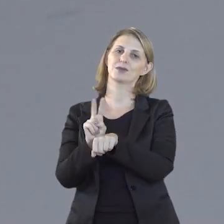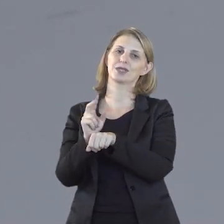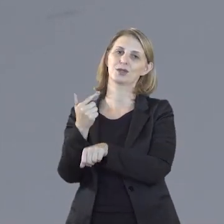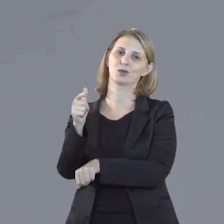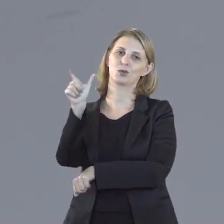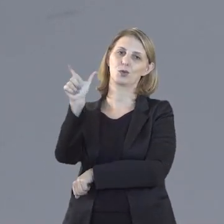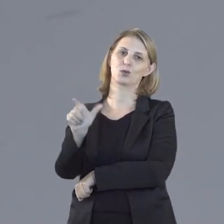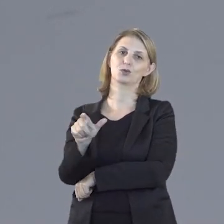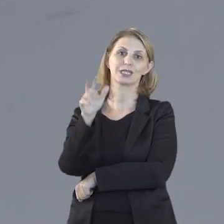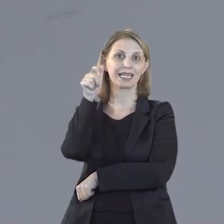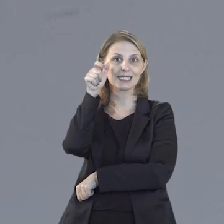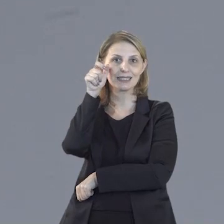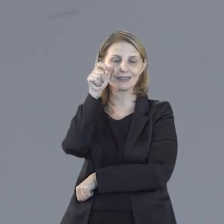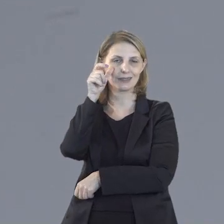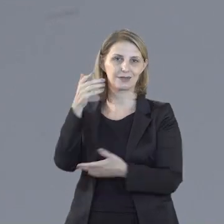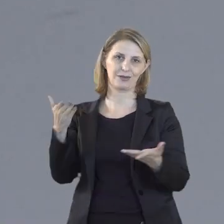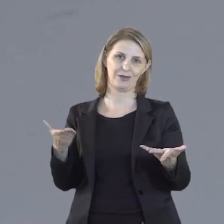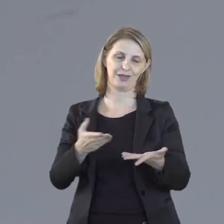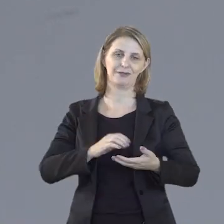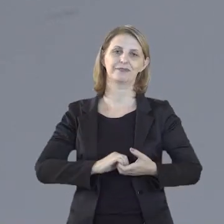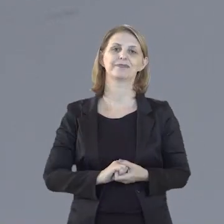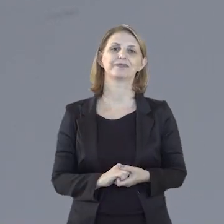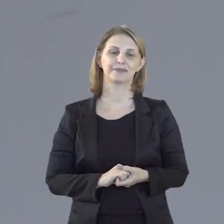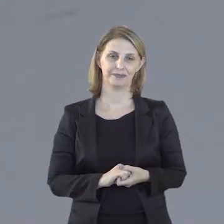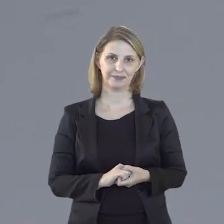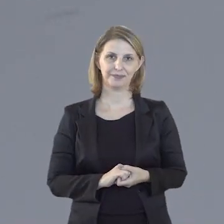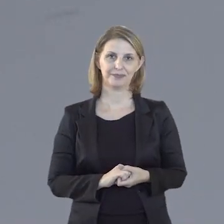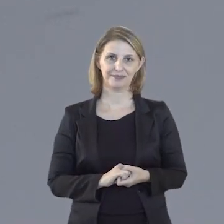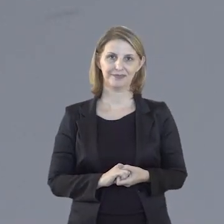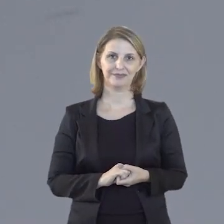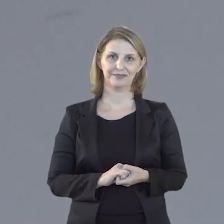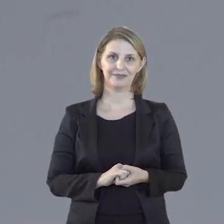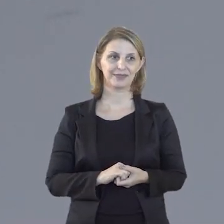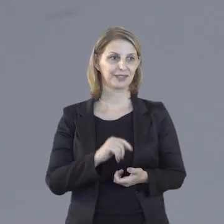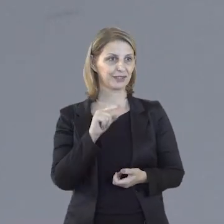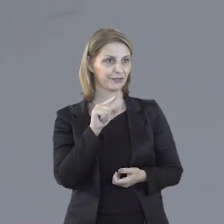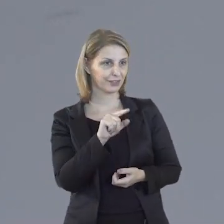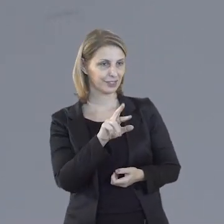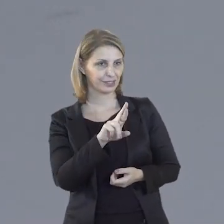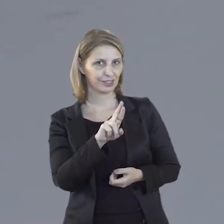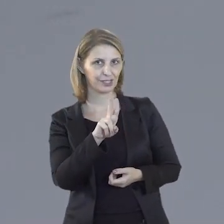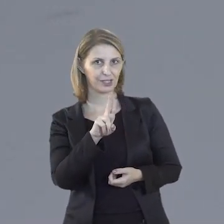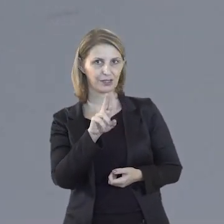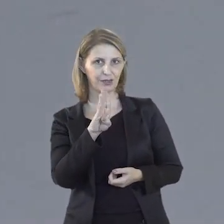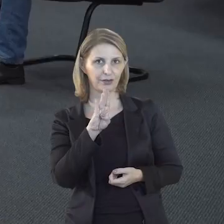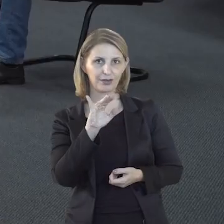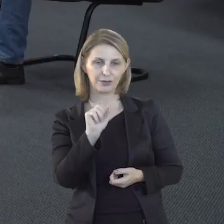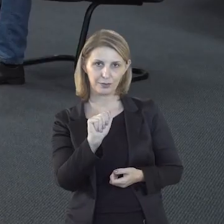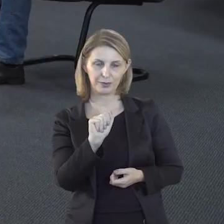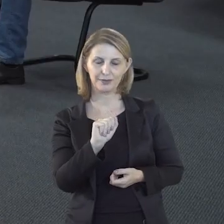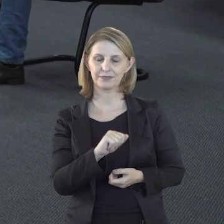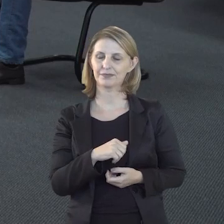só de si, que é muito importante, mas também do outro que está nos ouvindo.